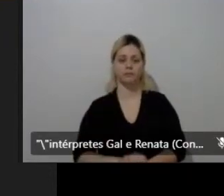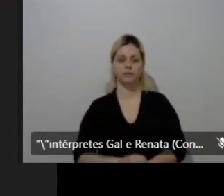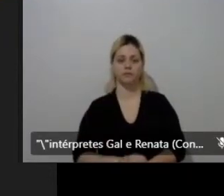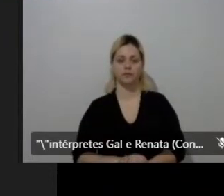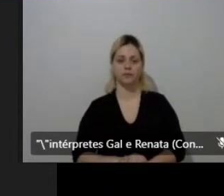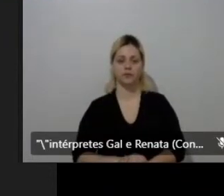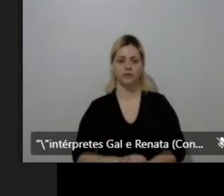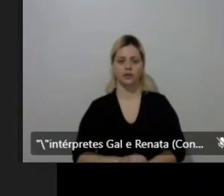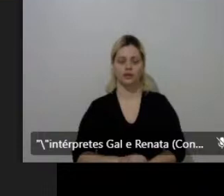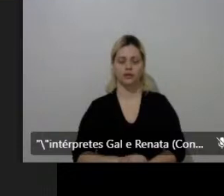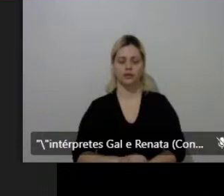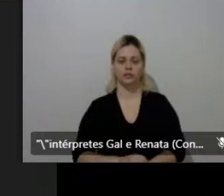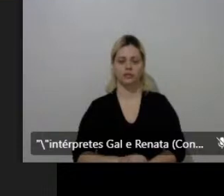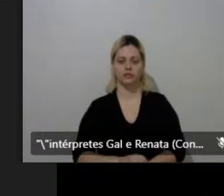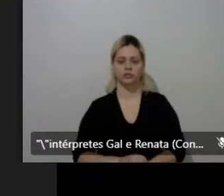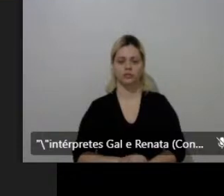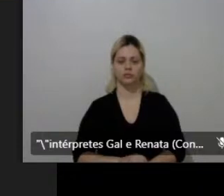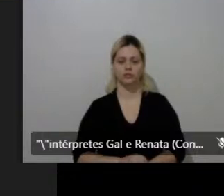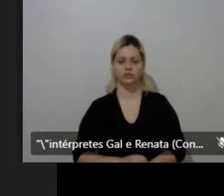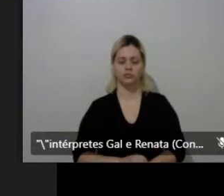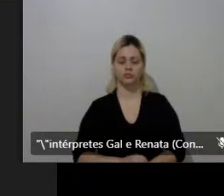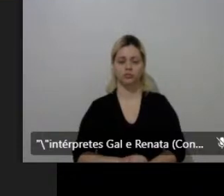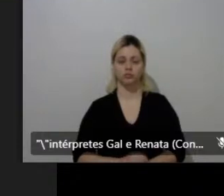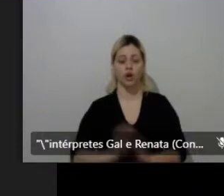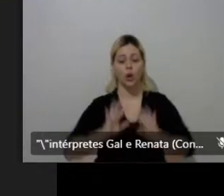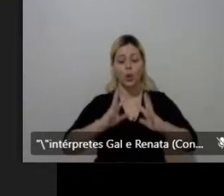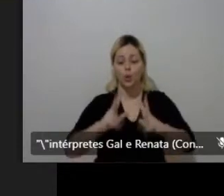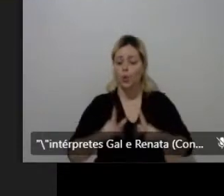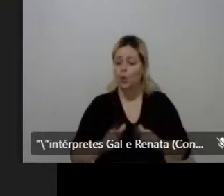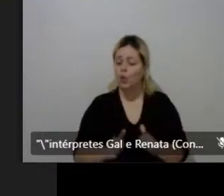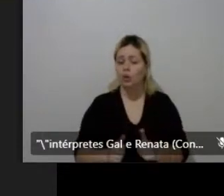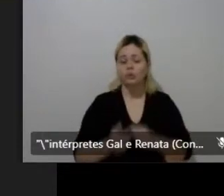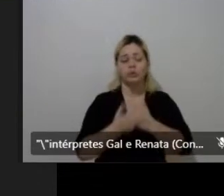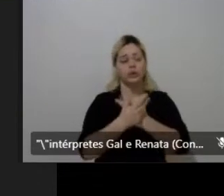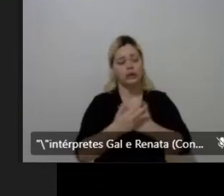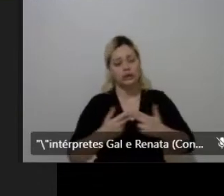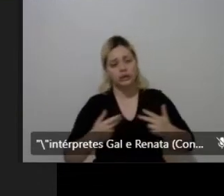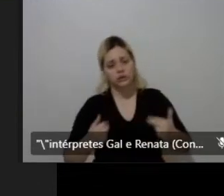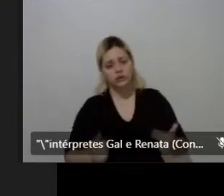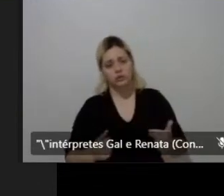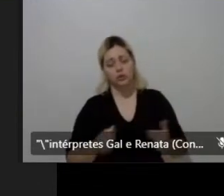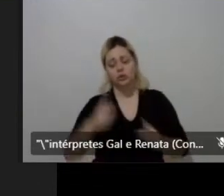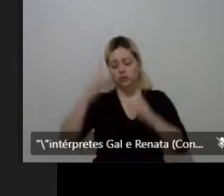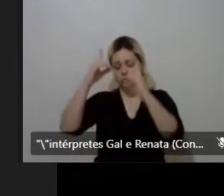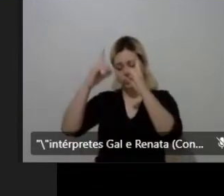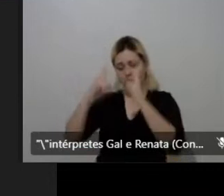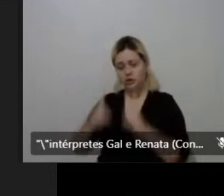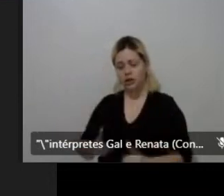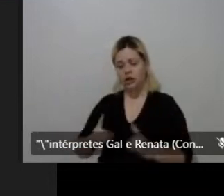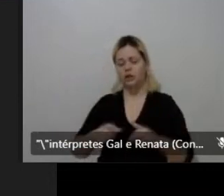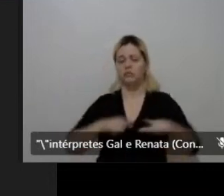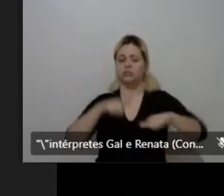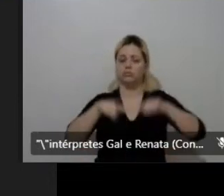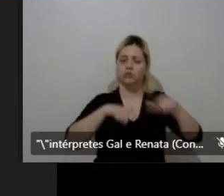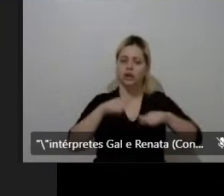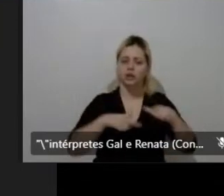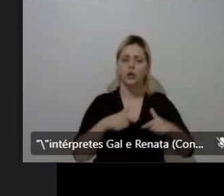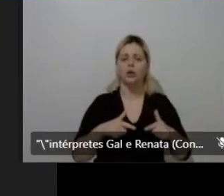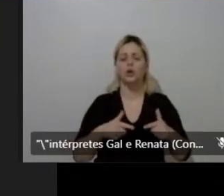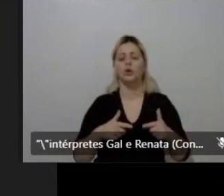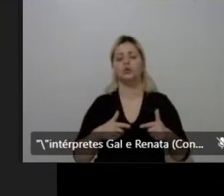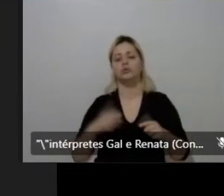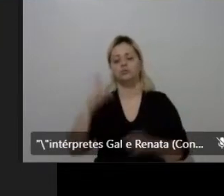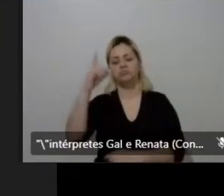as estratégias, né, do direito, né, dos direitos insurgentes, dos direitos territoriais, que